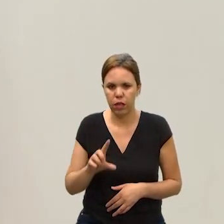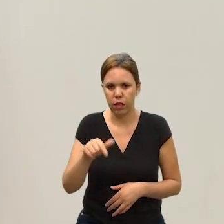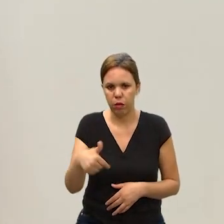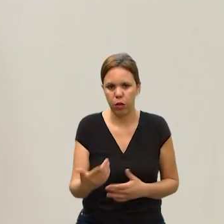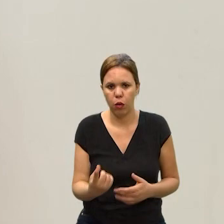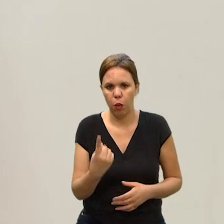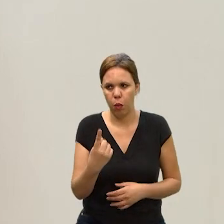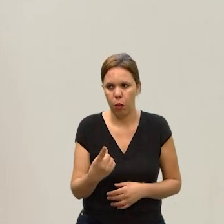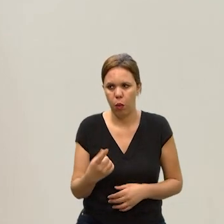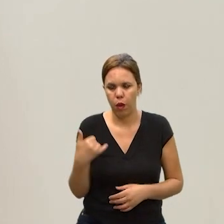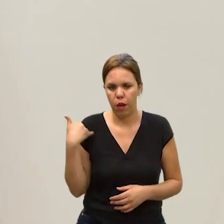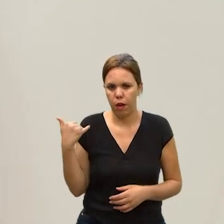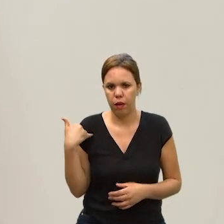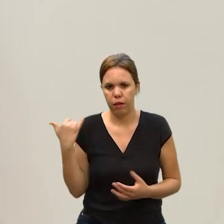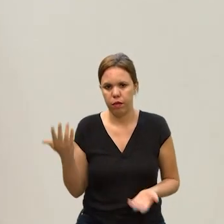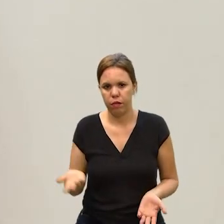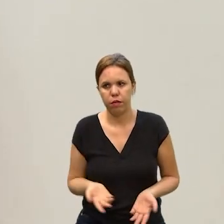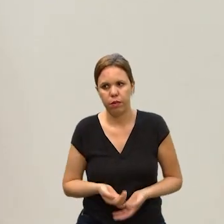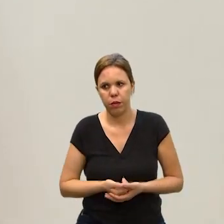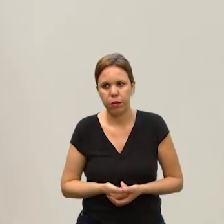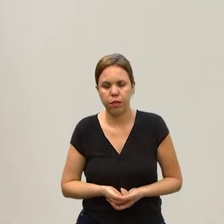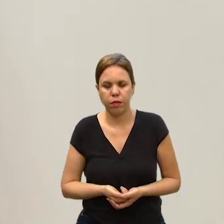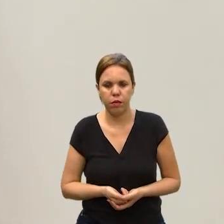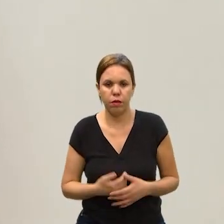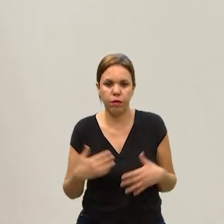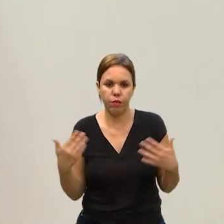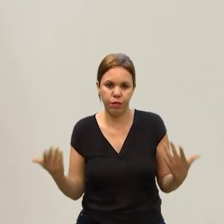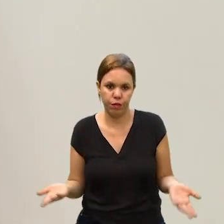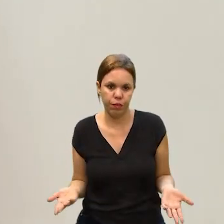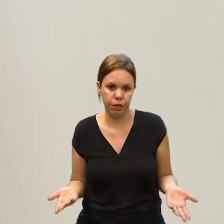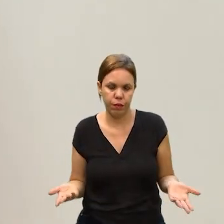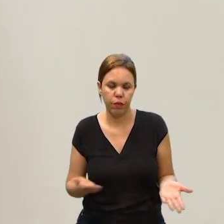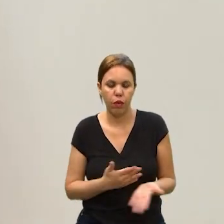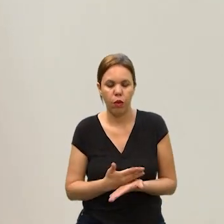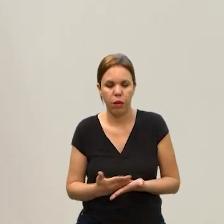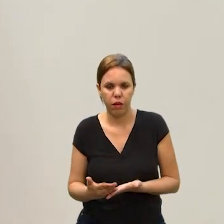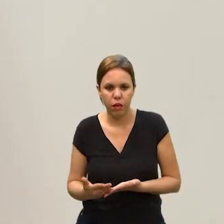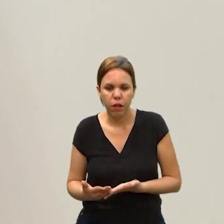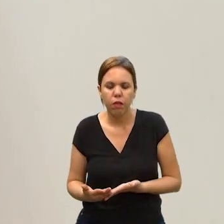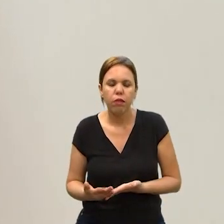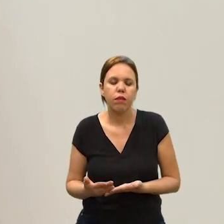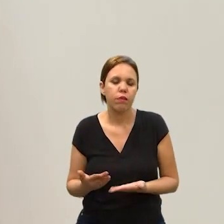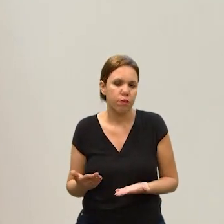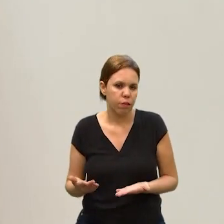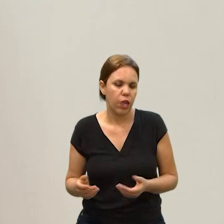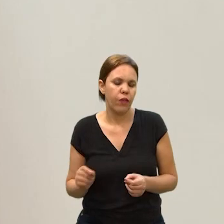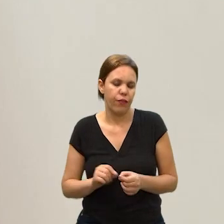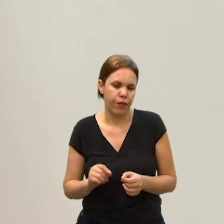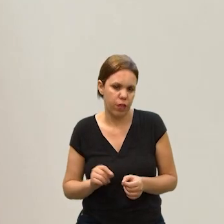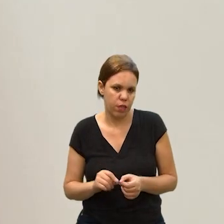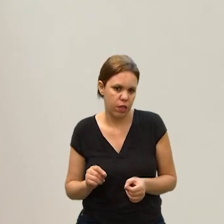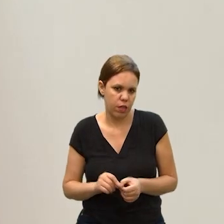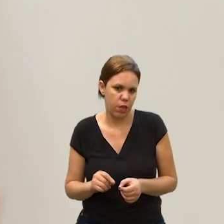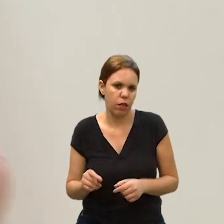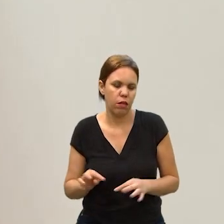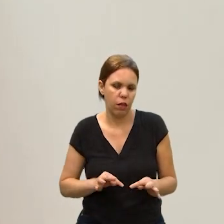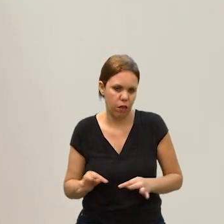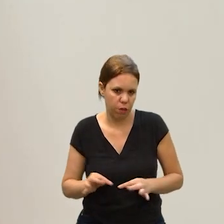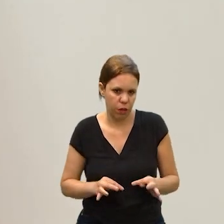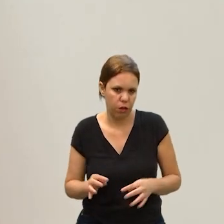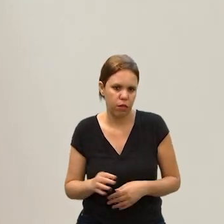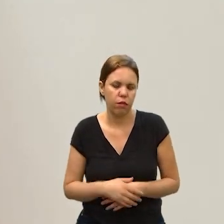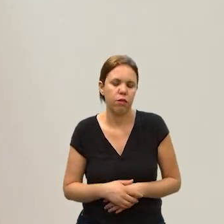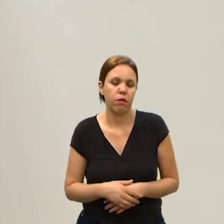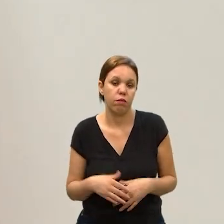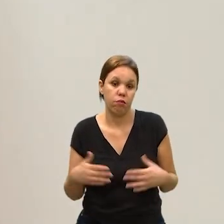Então aí que elas começaram a fazer o tratamento. Então assim, eu acho que também um pouco da falta